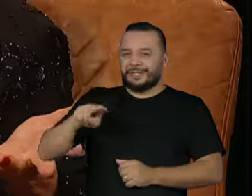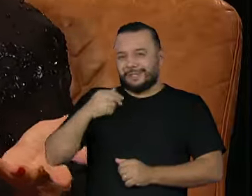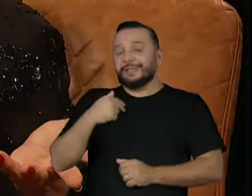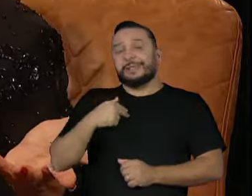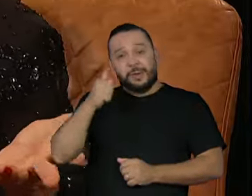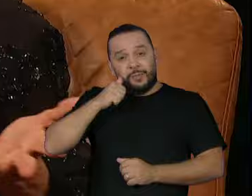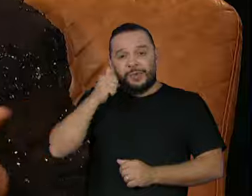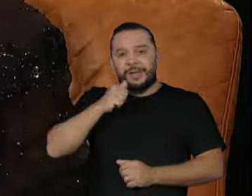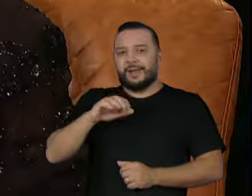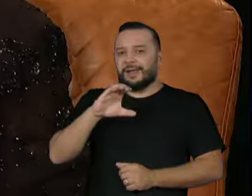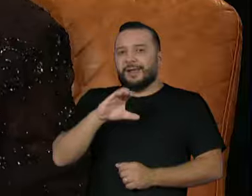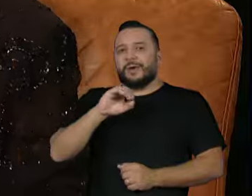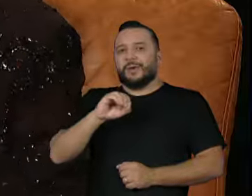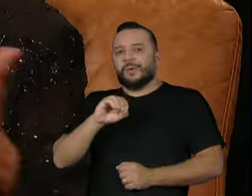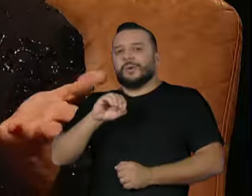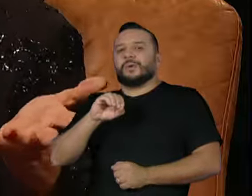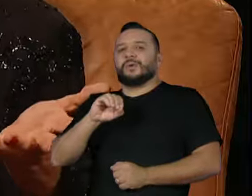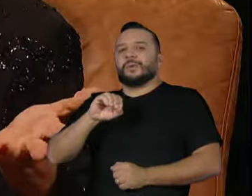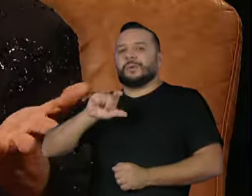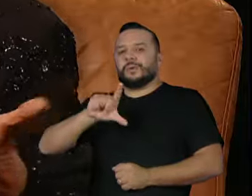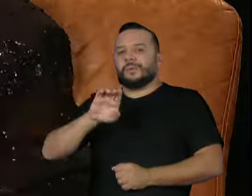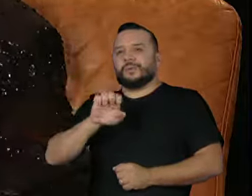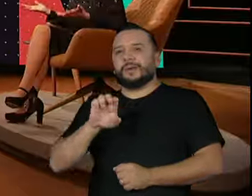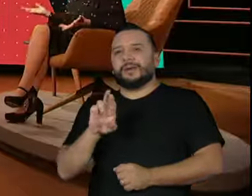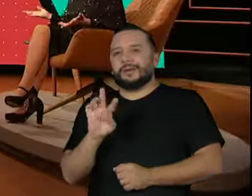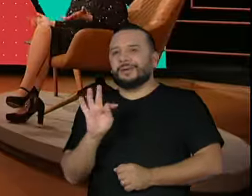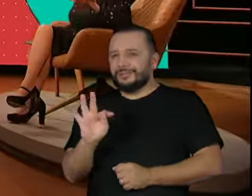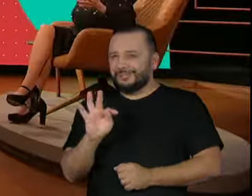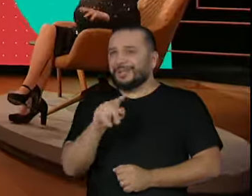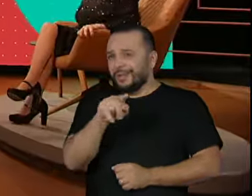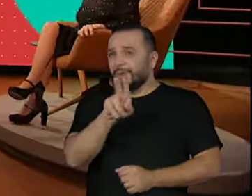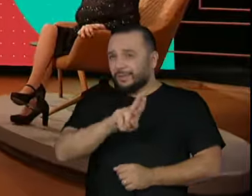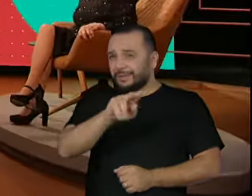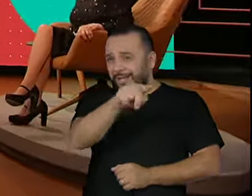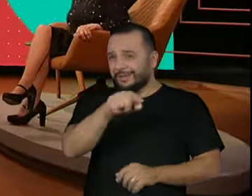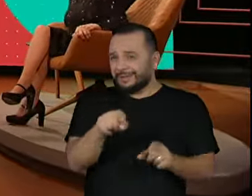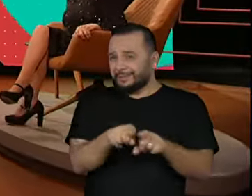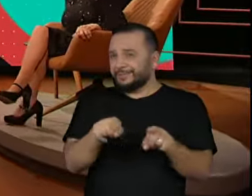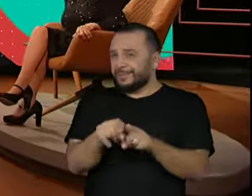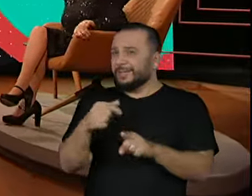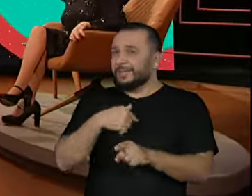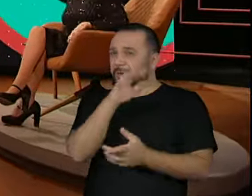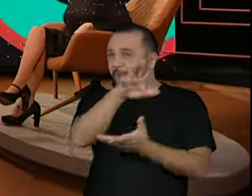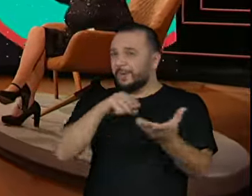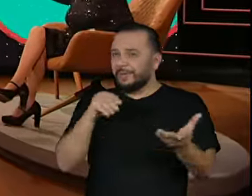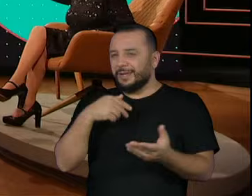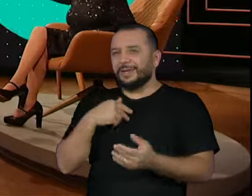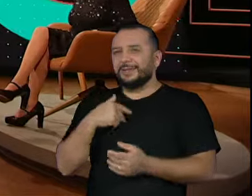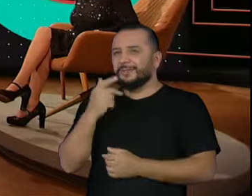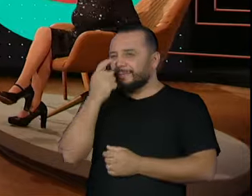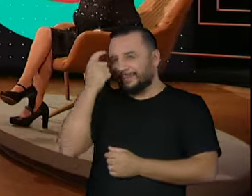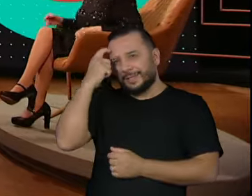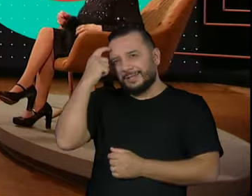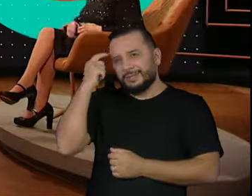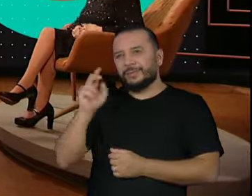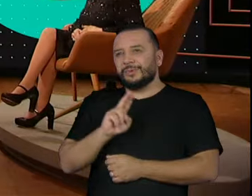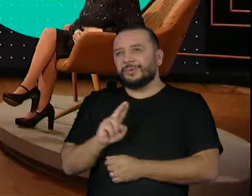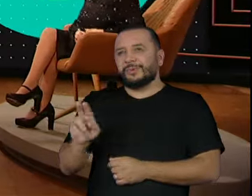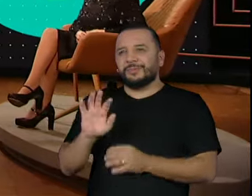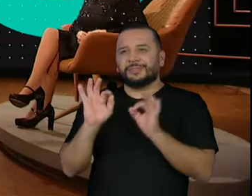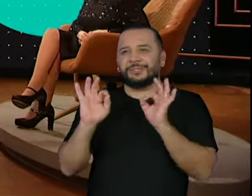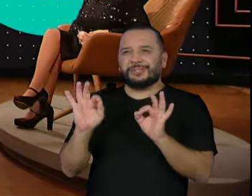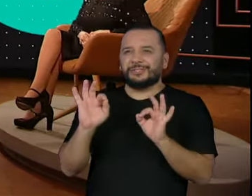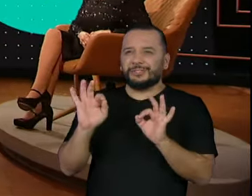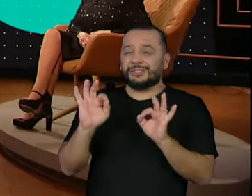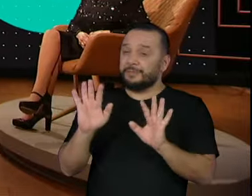também usava muito, né? E eu falei, nossa, mas é um nome diferente, maravilhoso. Eu sempre achei chique. Mas a minha mãe nunca